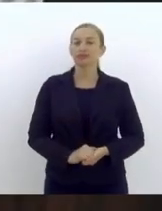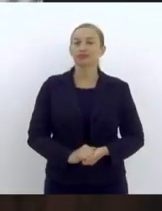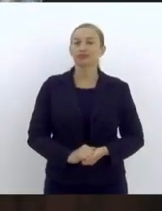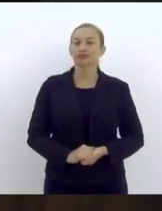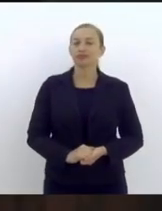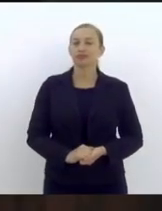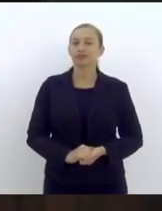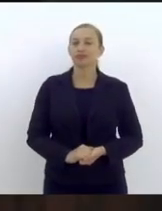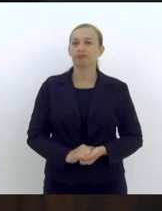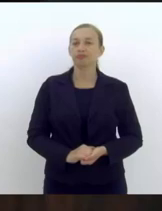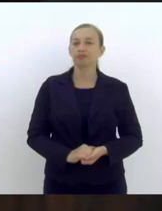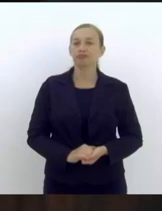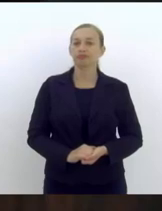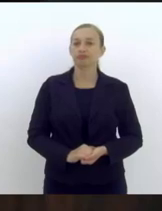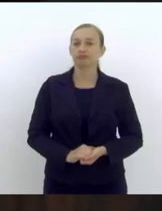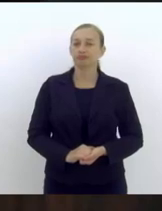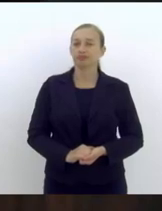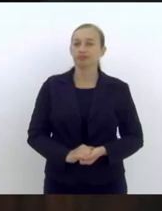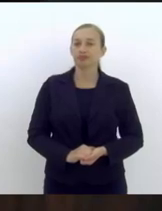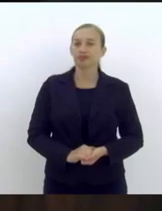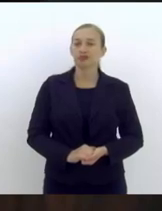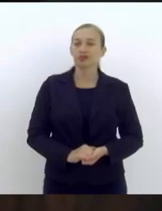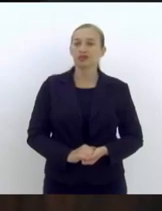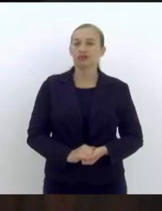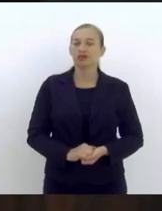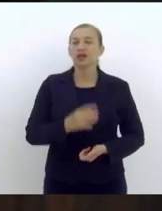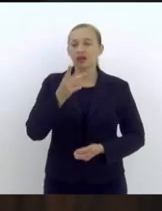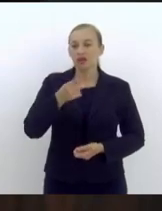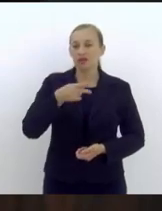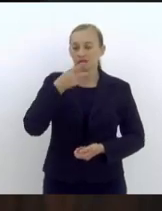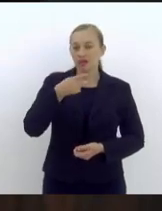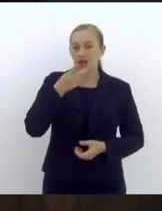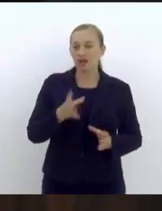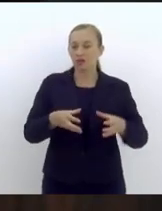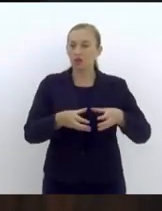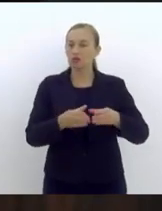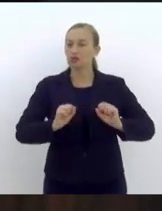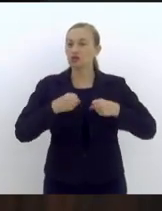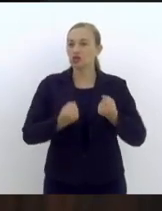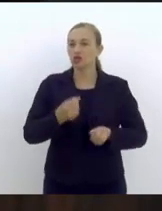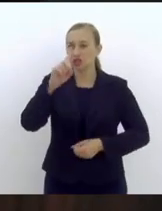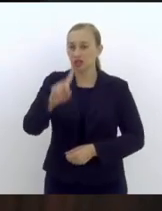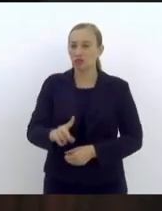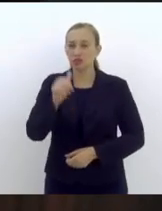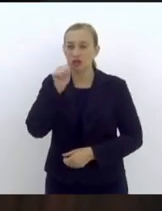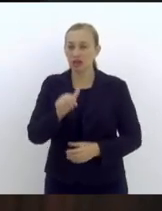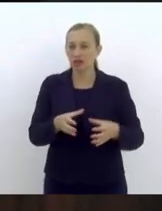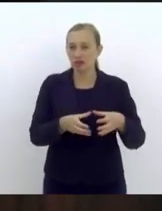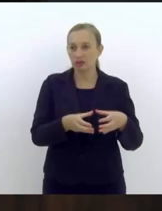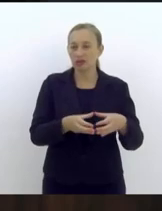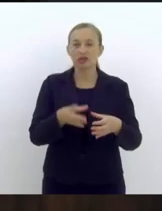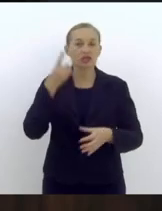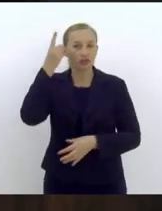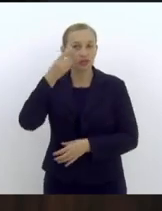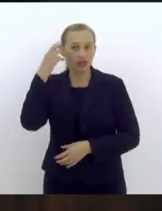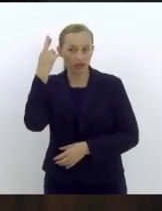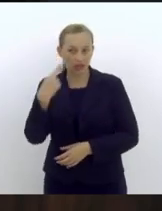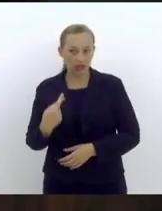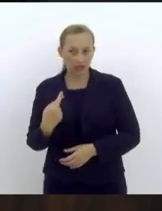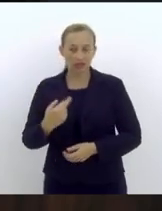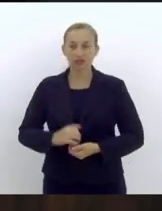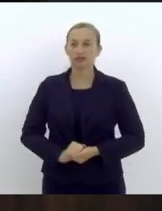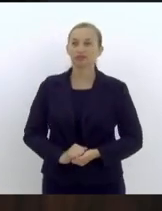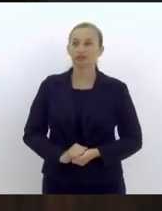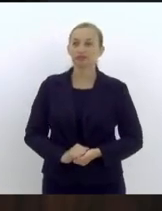para emitir parecer da comissão de defesa dos direitos da mulher deputada Renata Souza